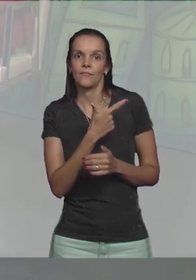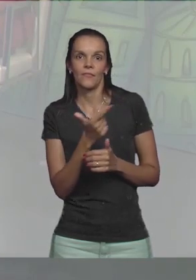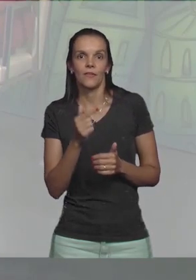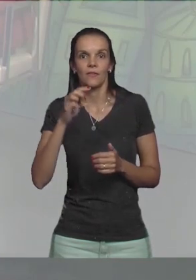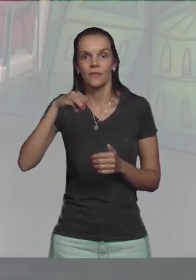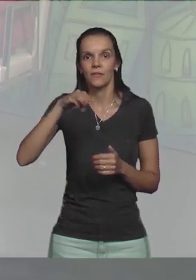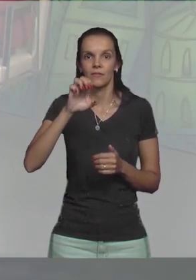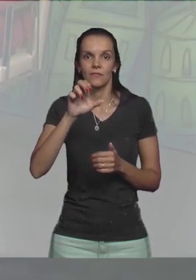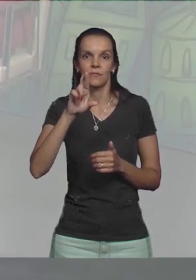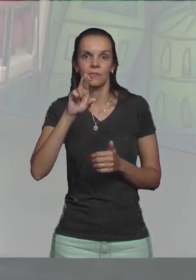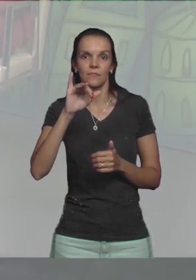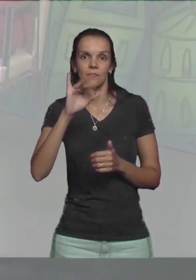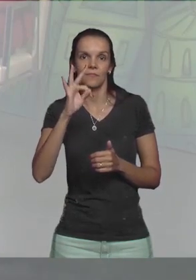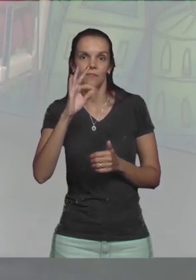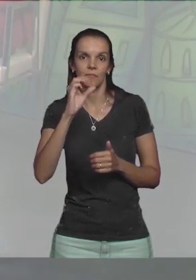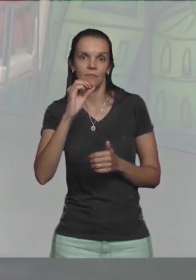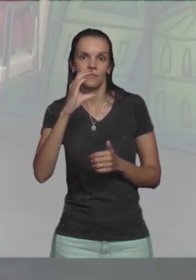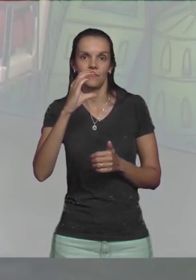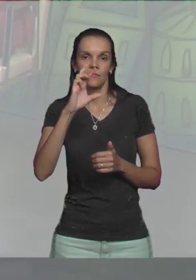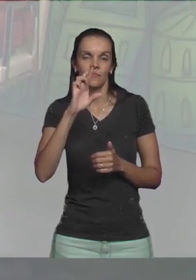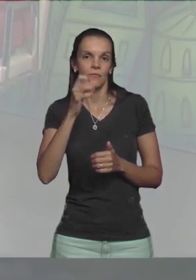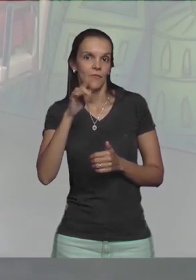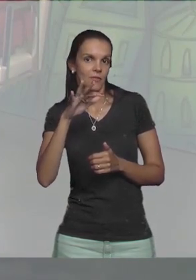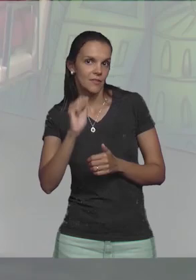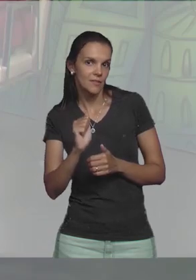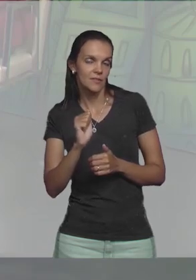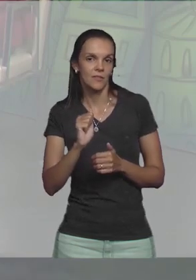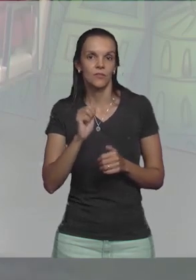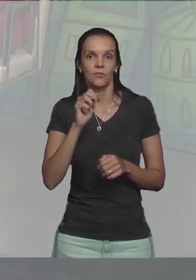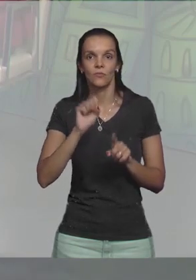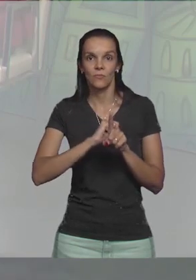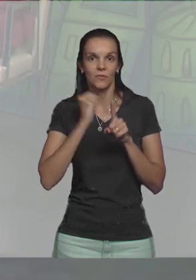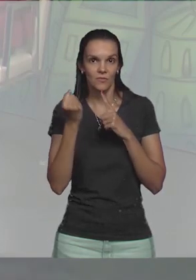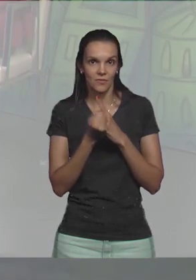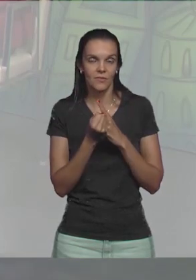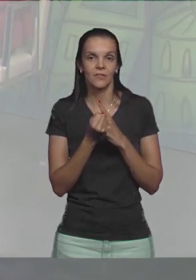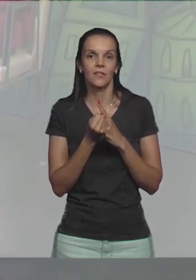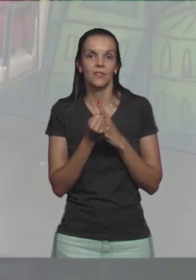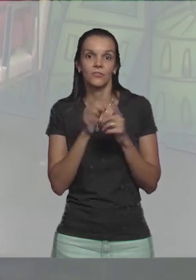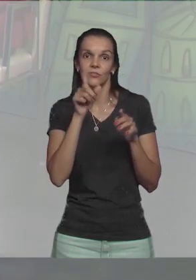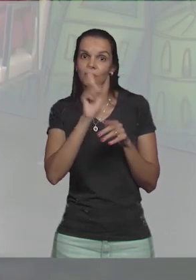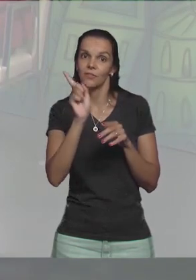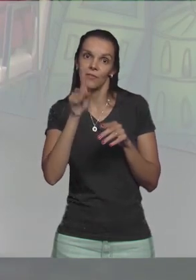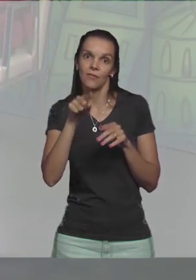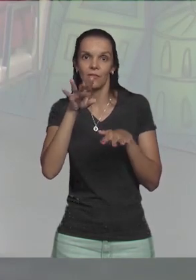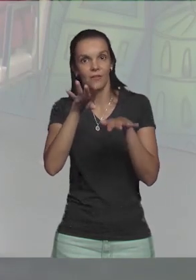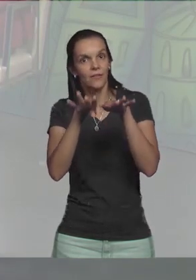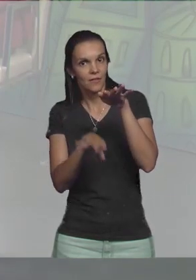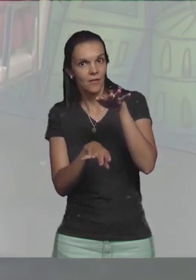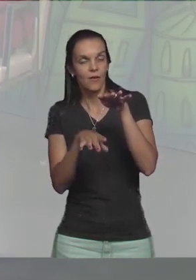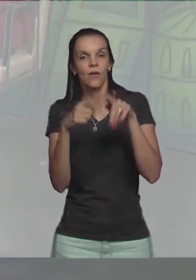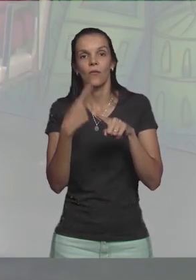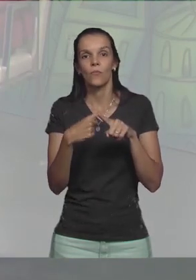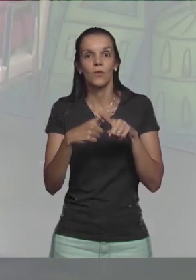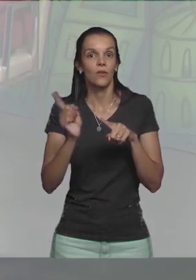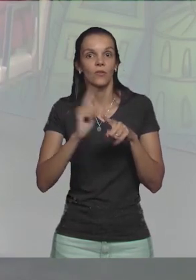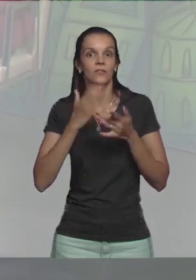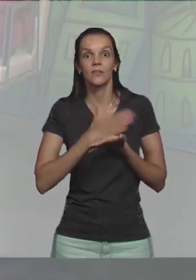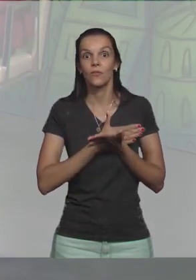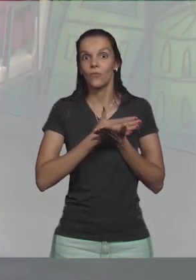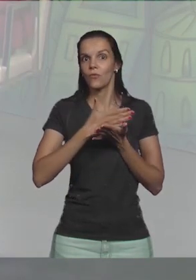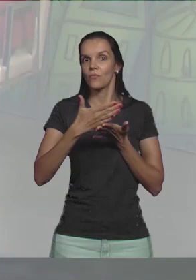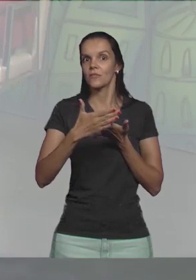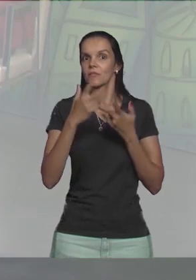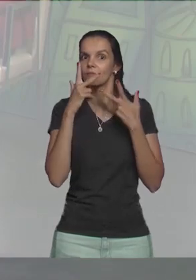sociedade desigual. Se a gente não sai do mesmo ponto de partida, e a gente não sai, né? Quem afirma isso, a Lúcia falou